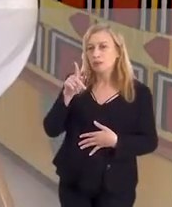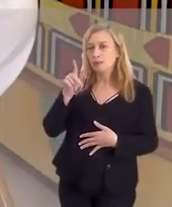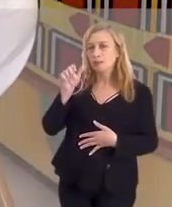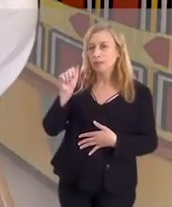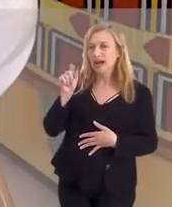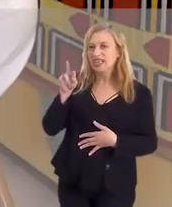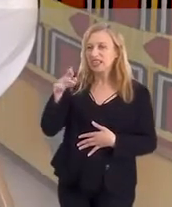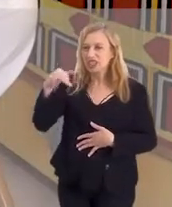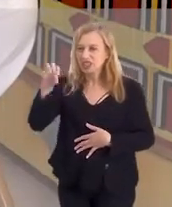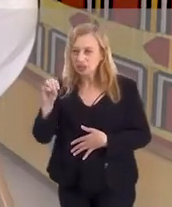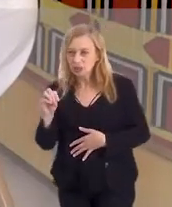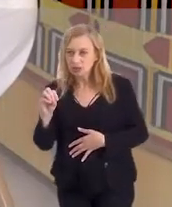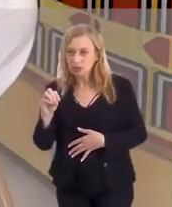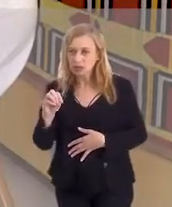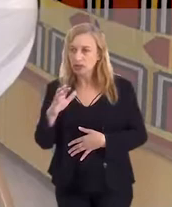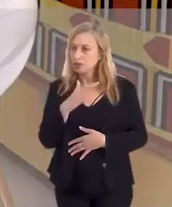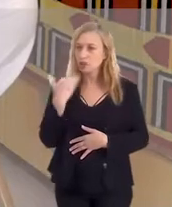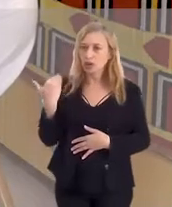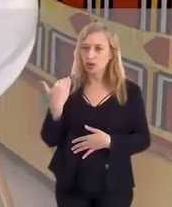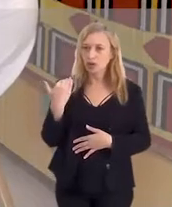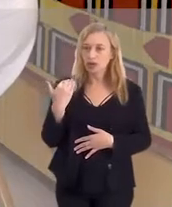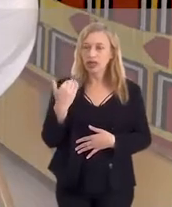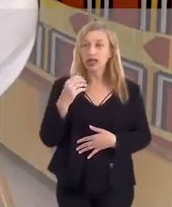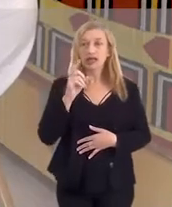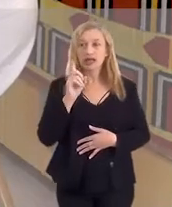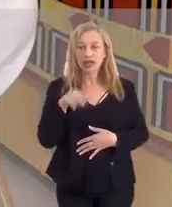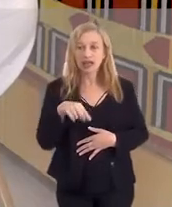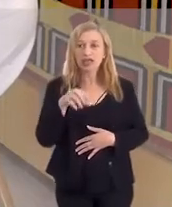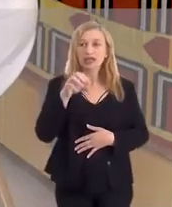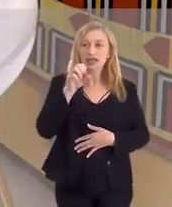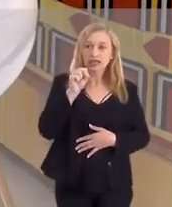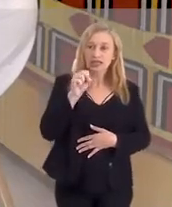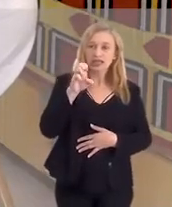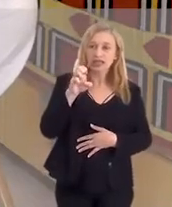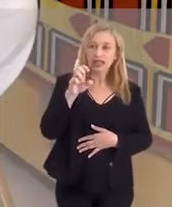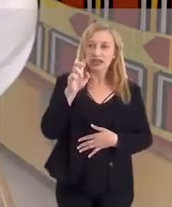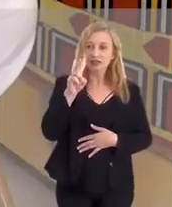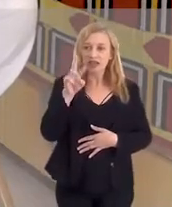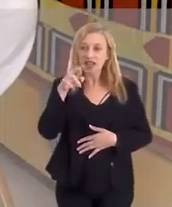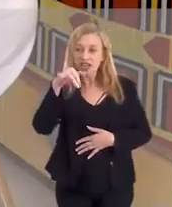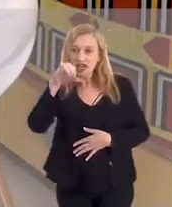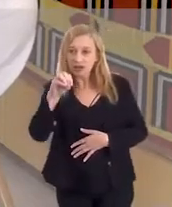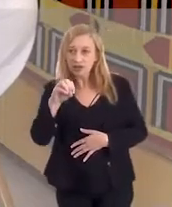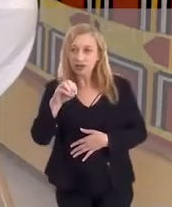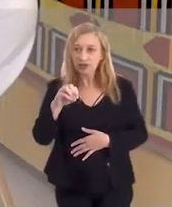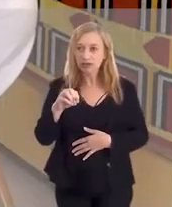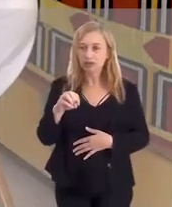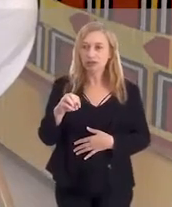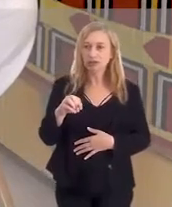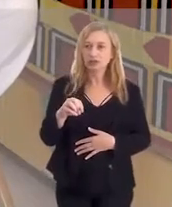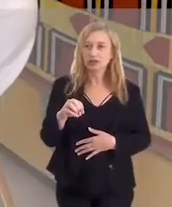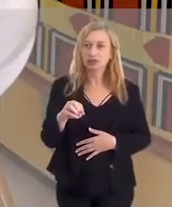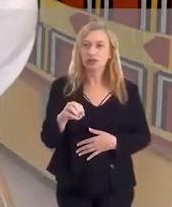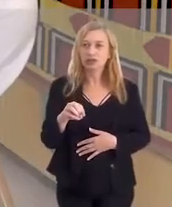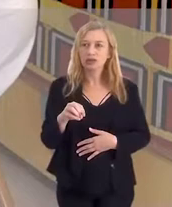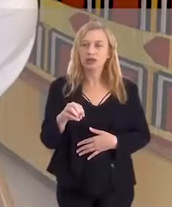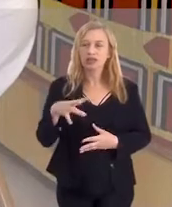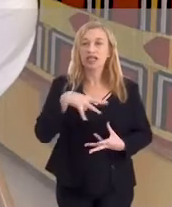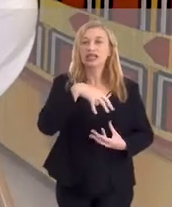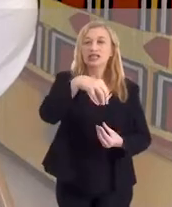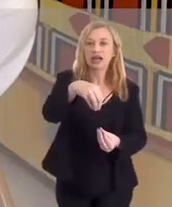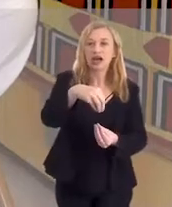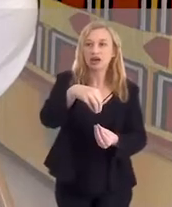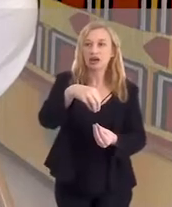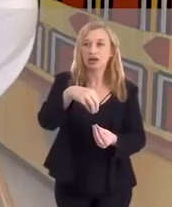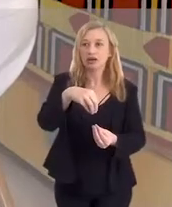faleceu. Ele é severino, ele não é mais severino. Ele é severiano do pertencimento da cabeça dele. Agora ele é severiano